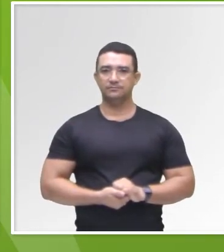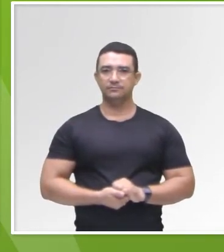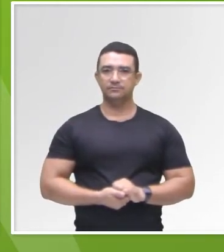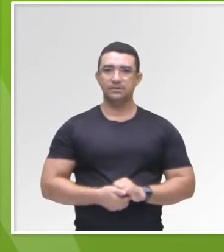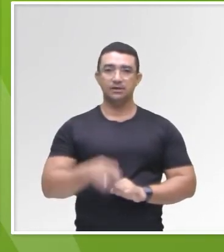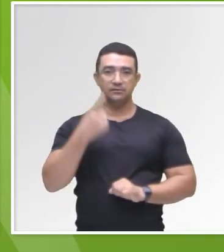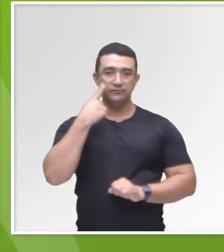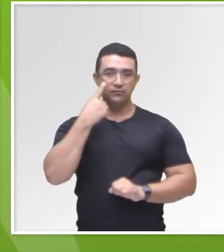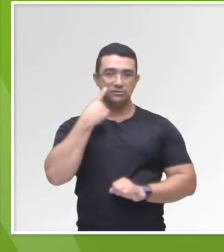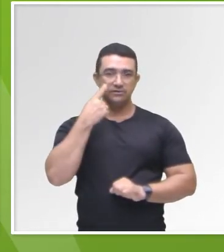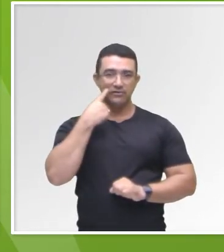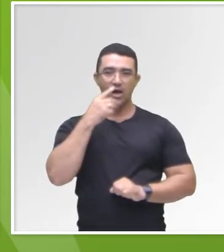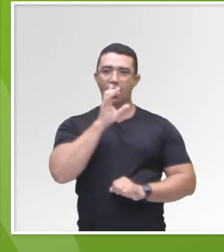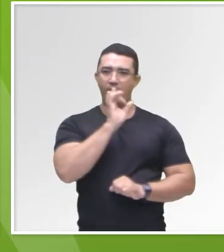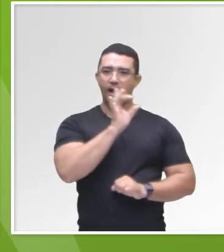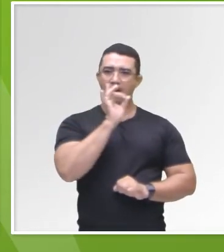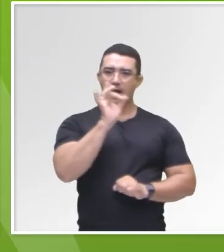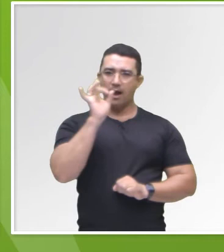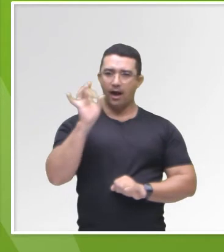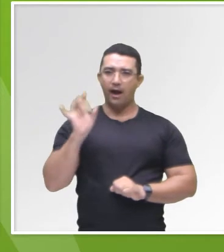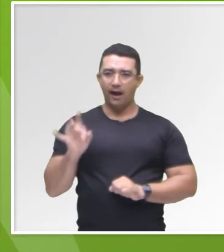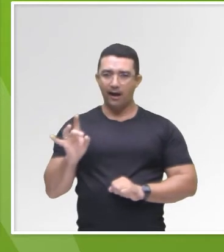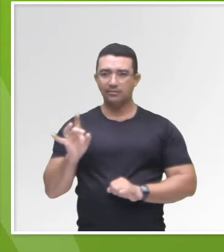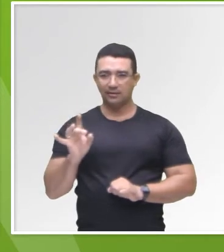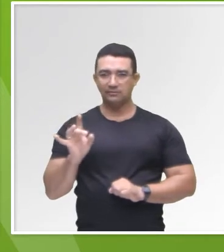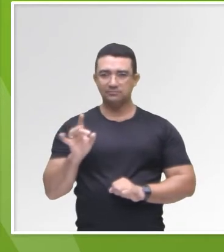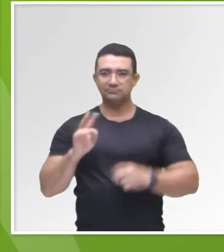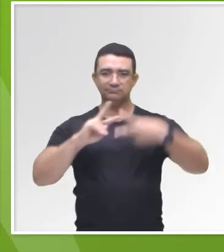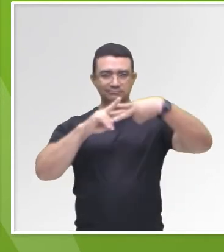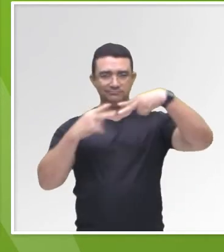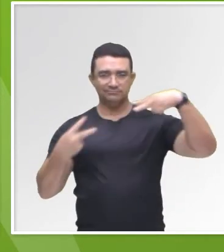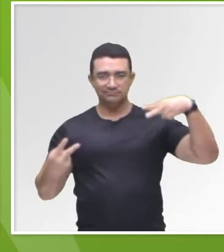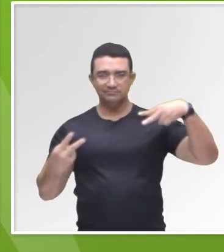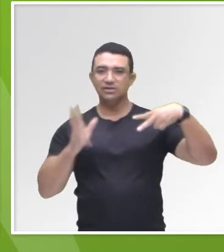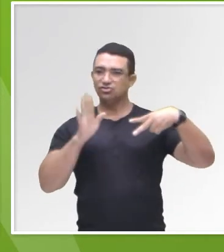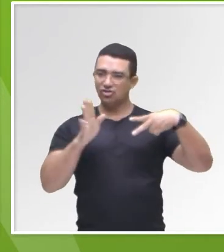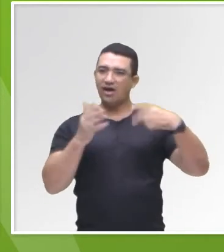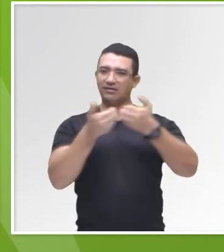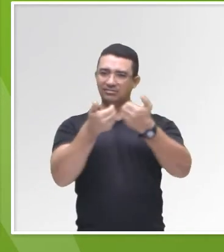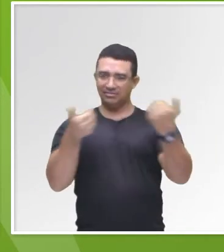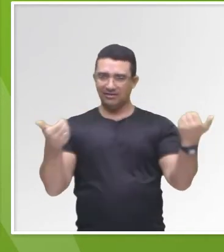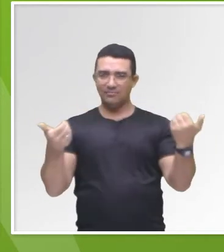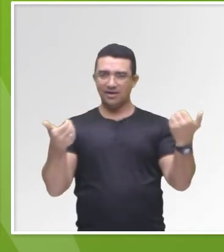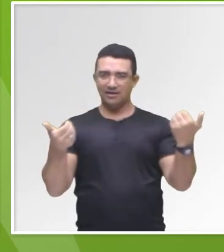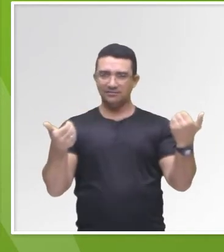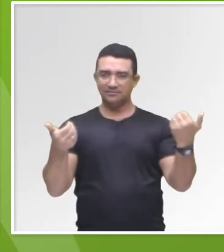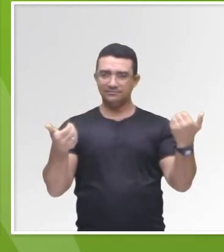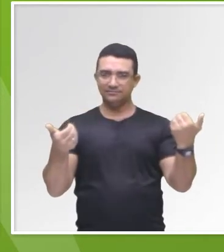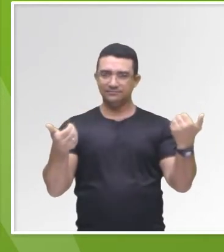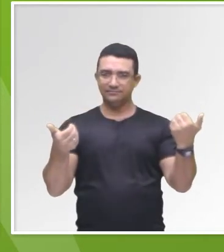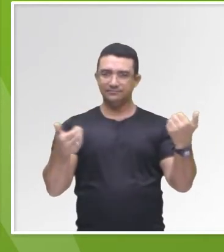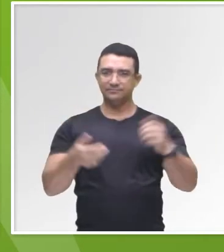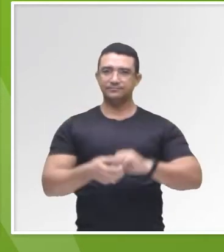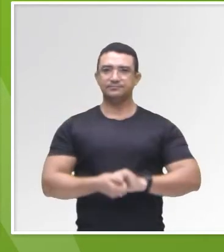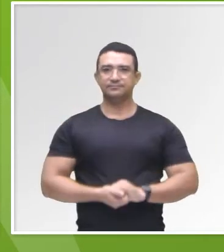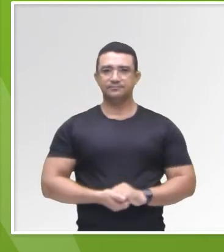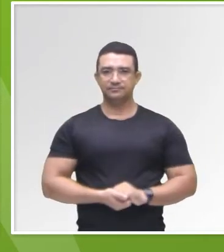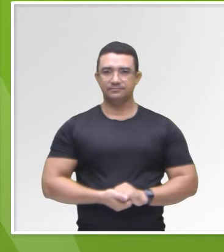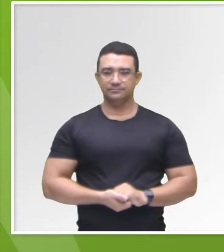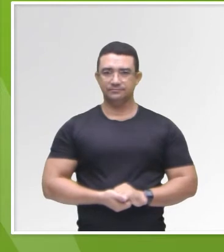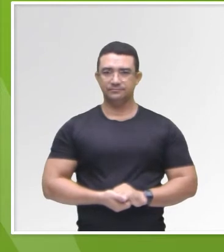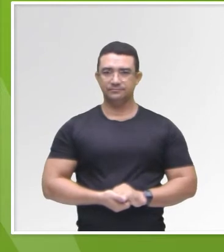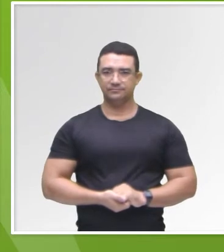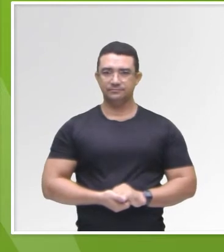anáfase, cada parte, né, cada cromátide foi separado agora, ó. Temos essa partezinha